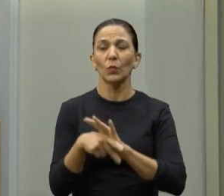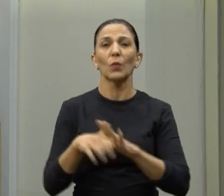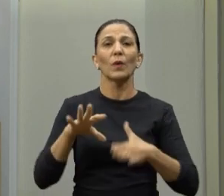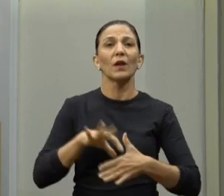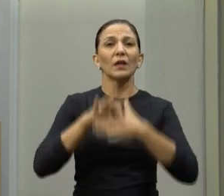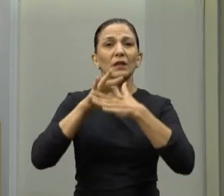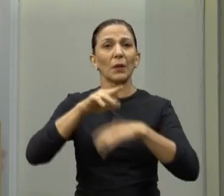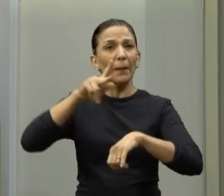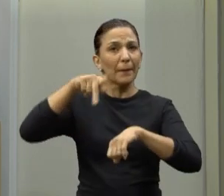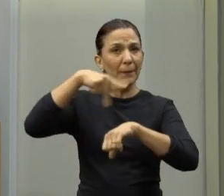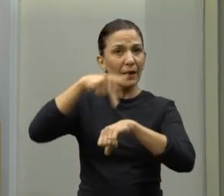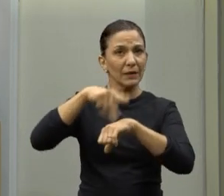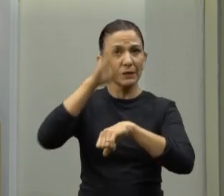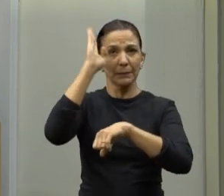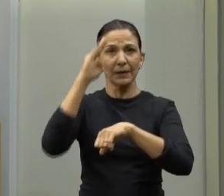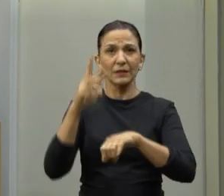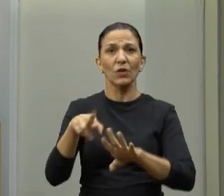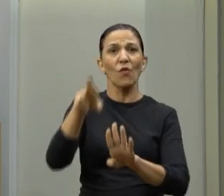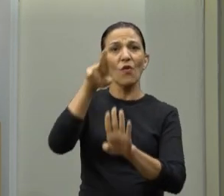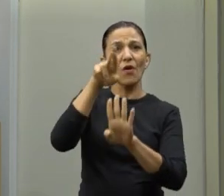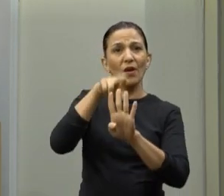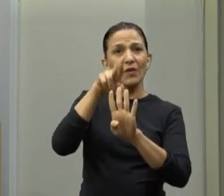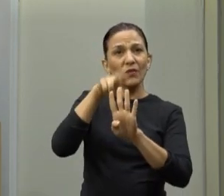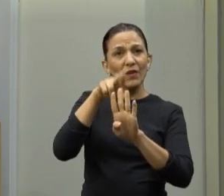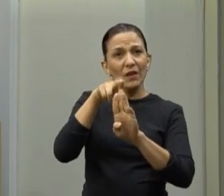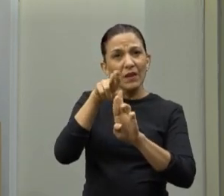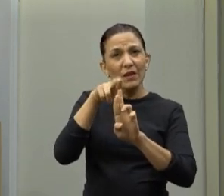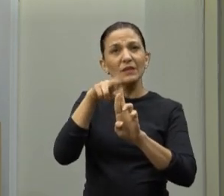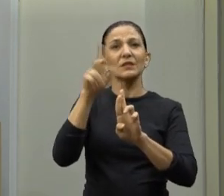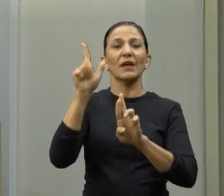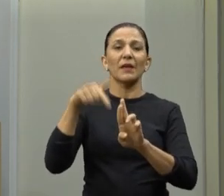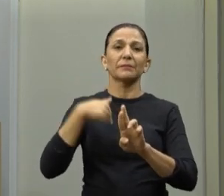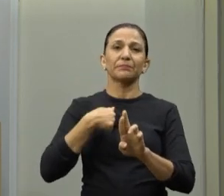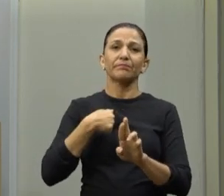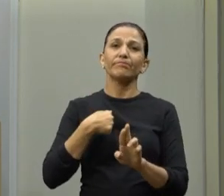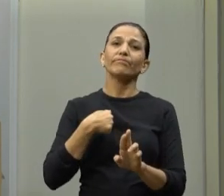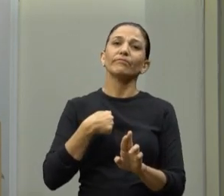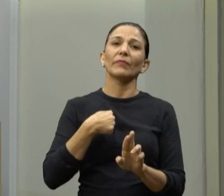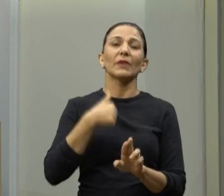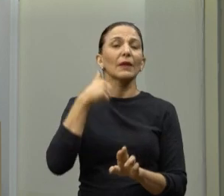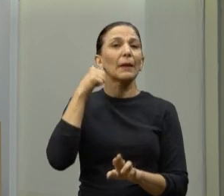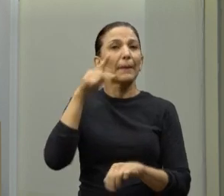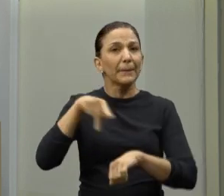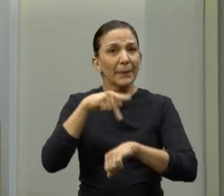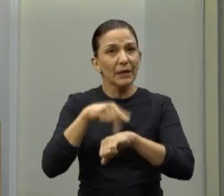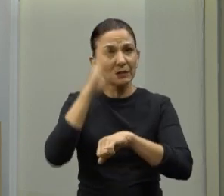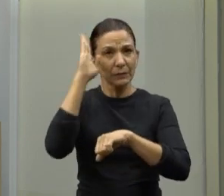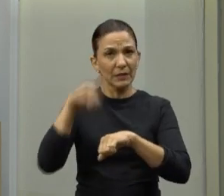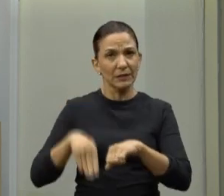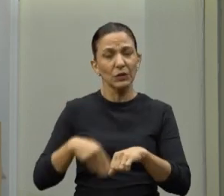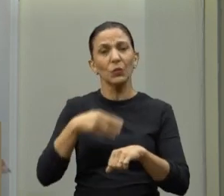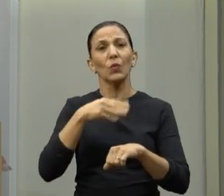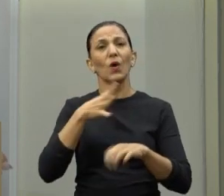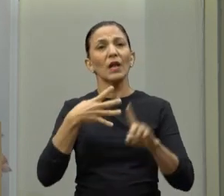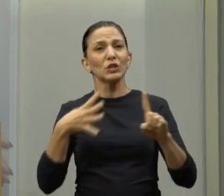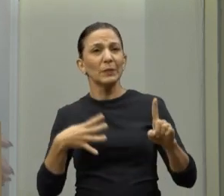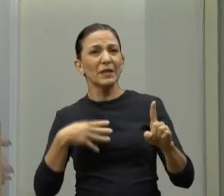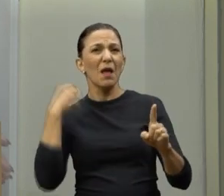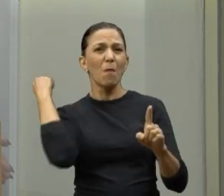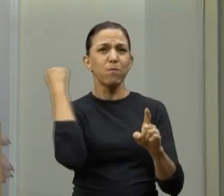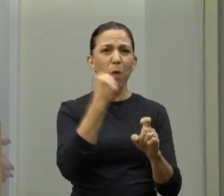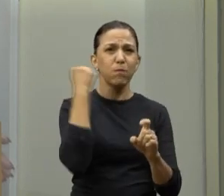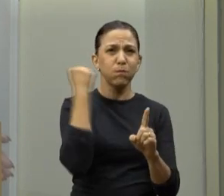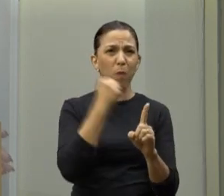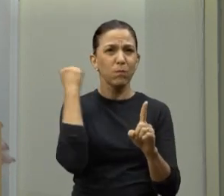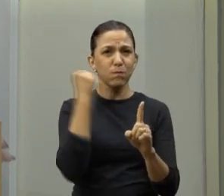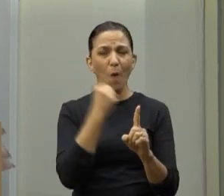ainda é referência então o país que mais mata lgbts do mundo também é o país que se é referência mundial no que tange